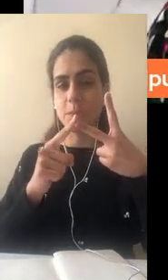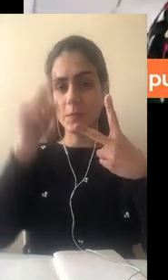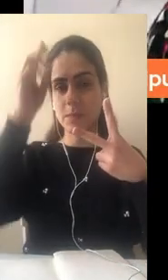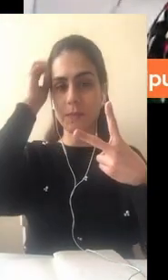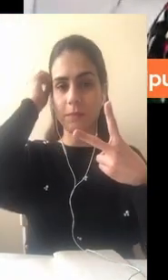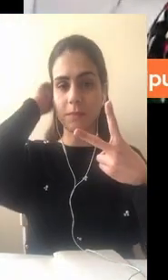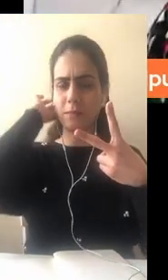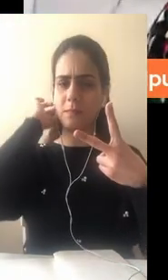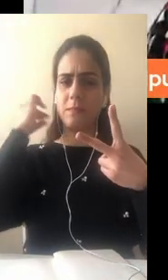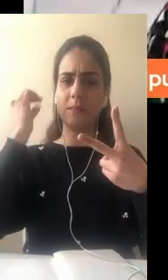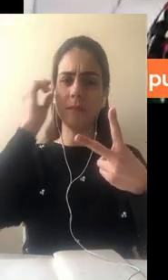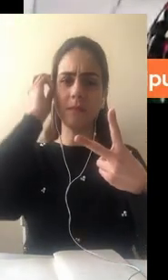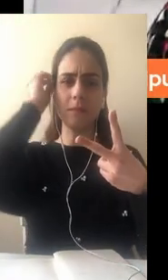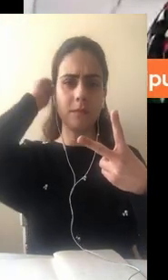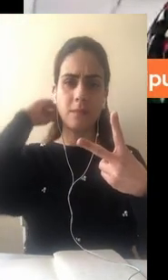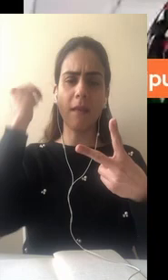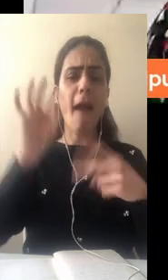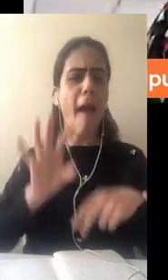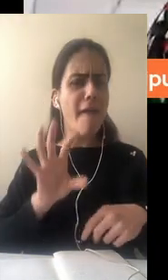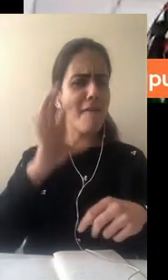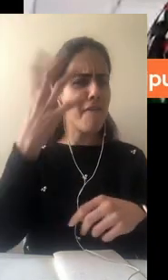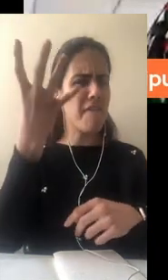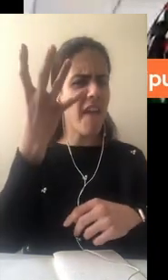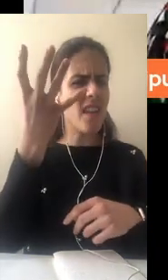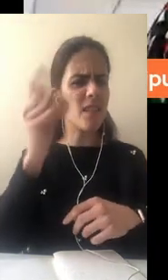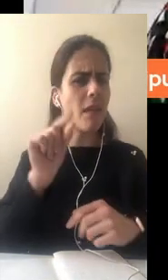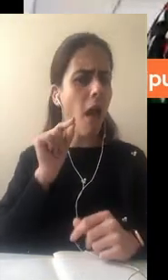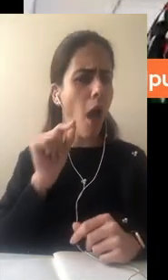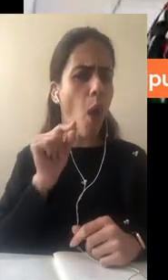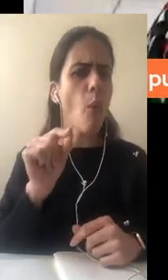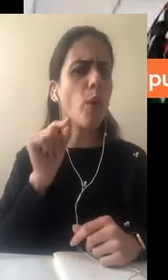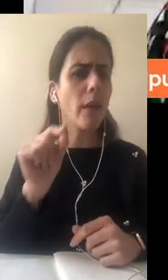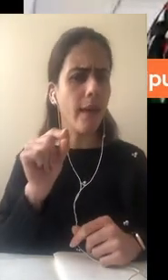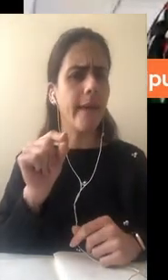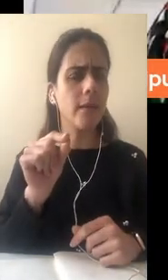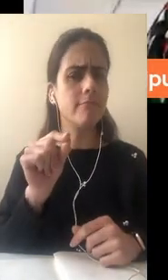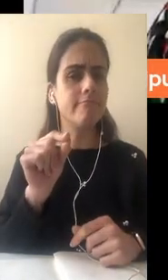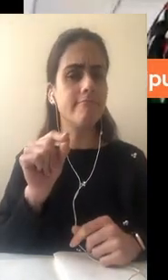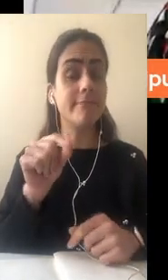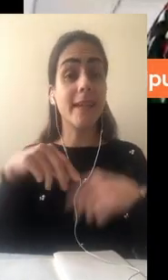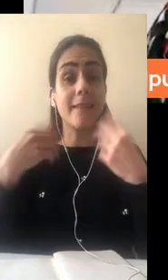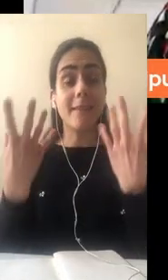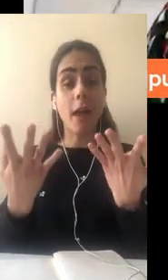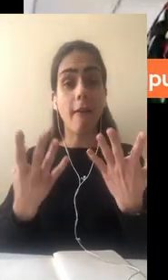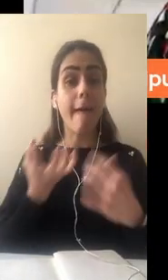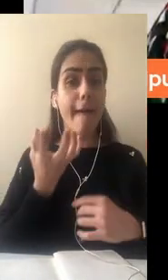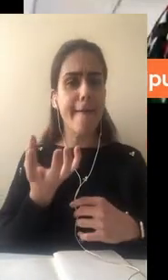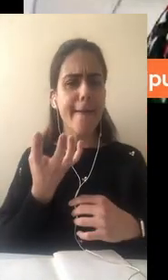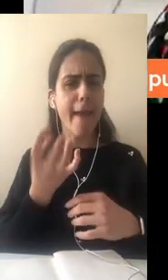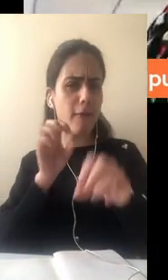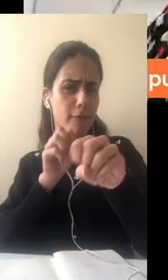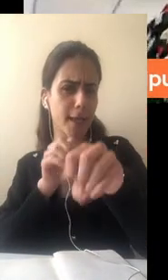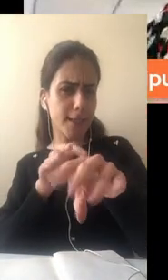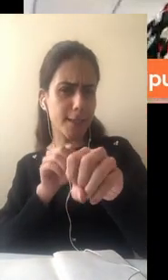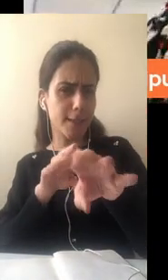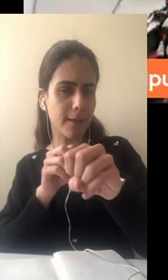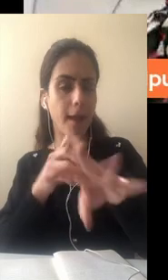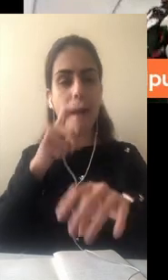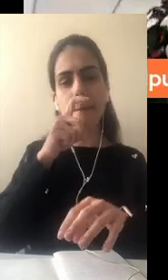com relação a que tipo de festa é. E aí eu quero ensinar aos pais um termo que é